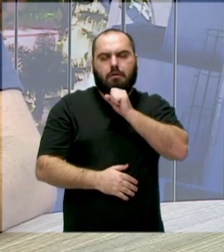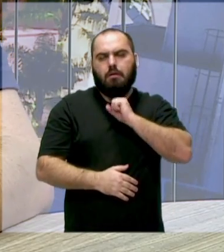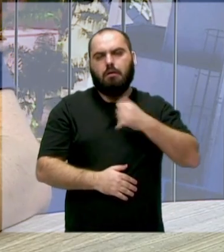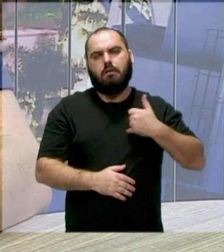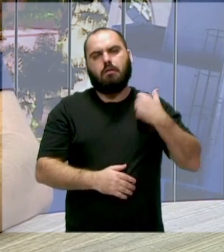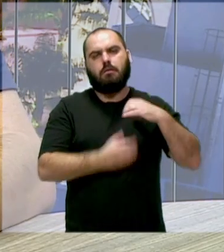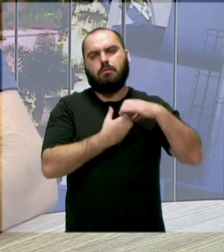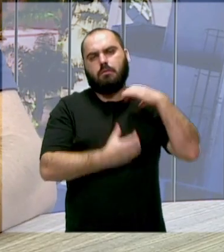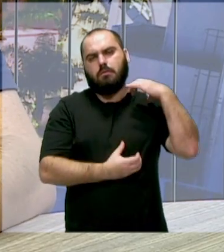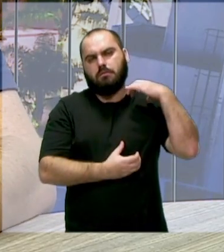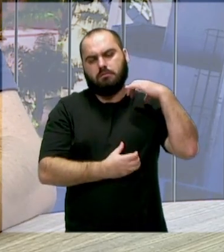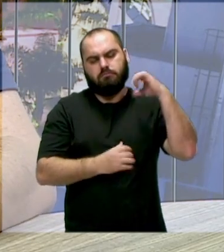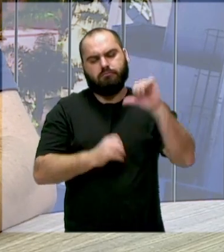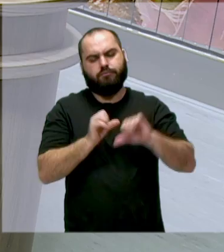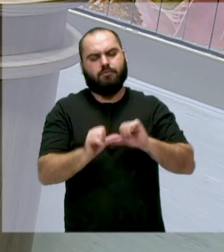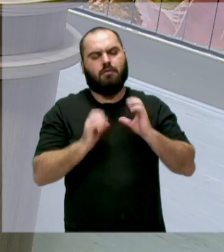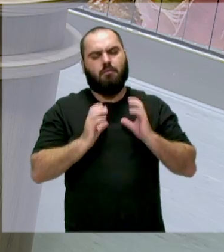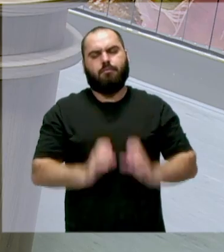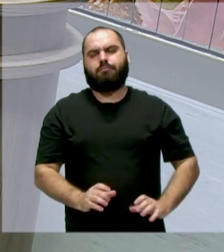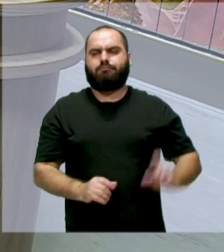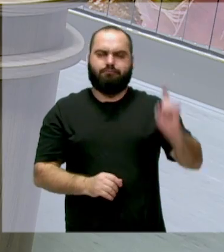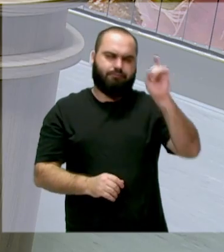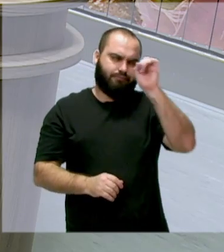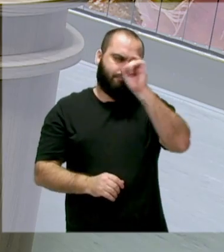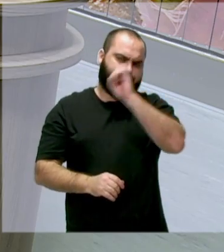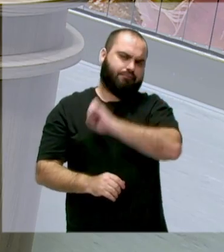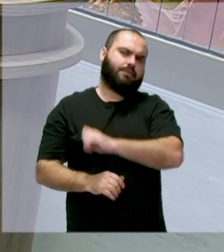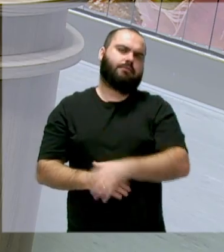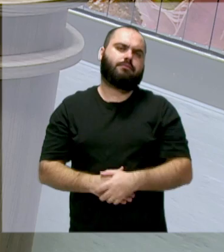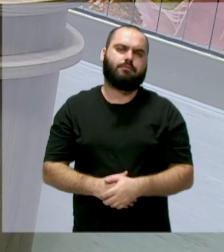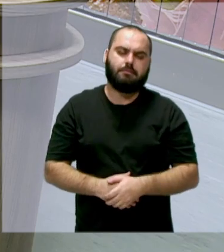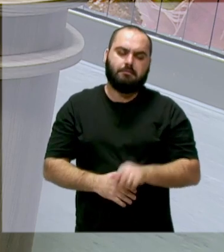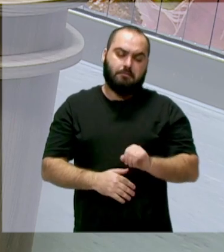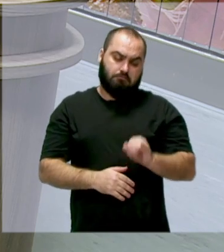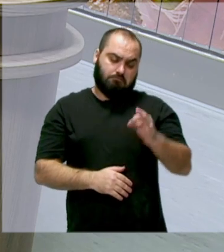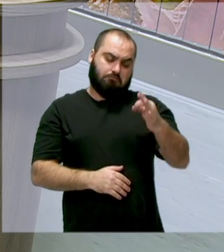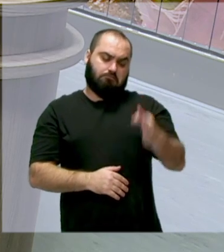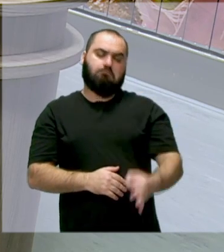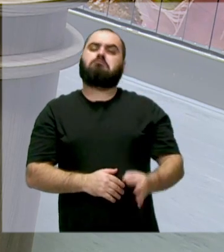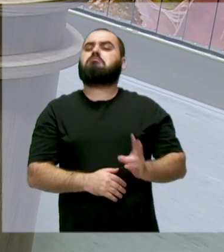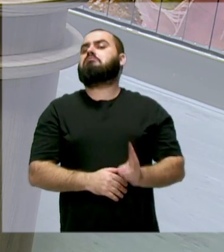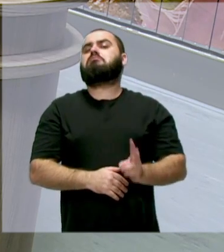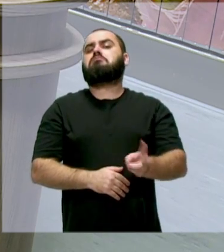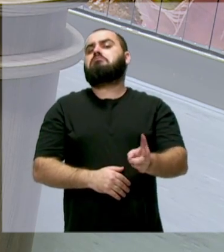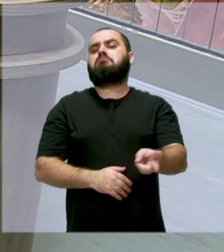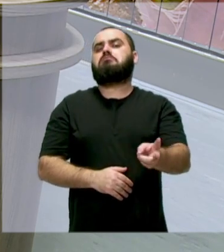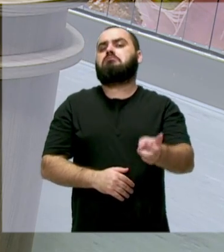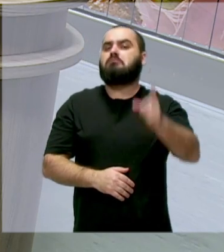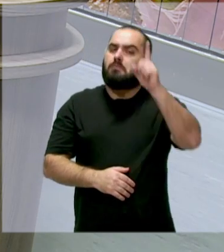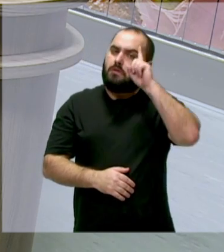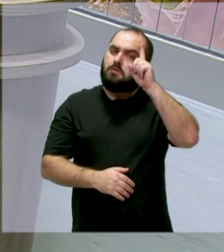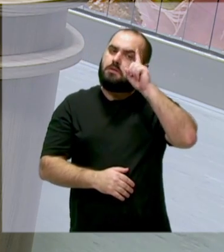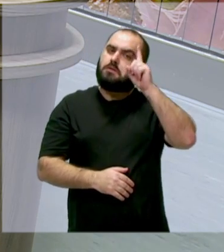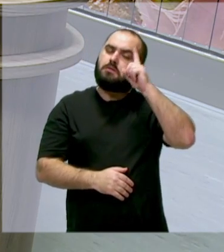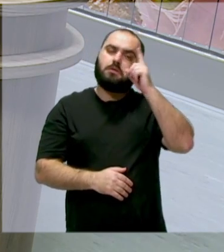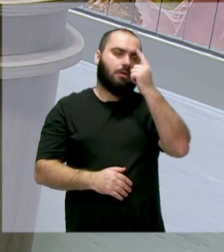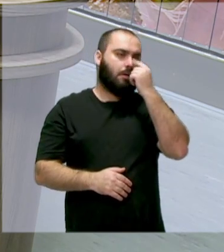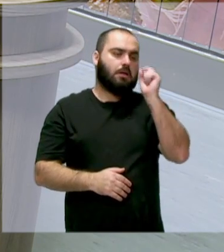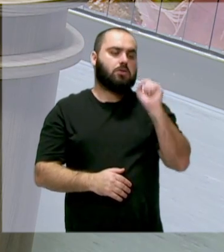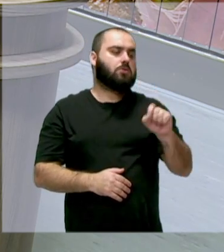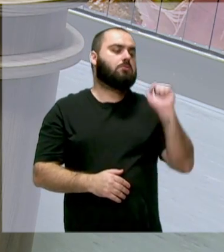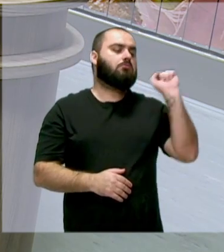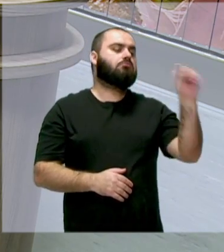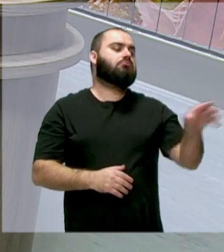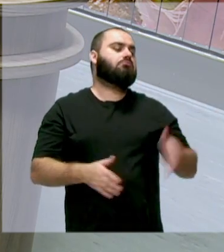muito difícil mudar comportamento. Se aquilo ali é certo para ela, ela vai continuar fazendo. Se todo dia ela pega e joga o seu lixo lá no rio,